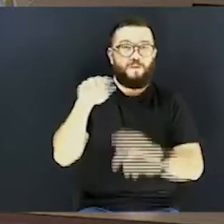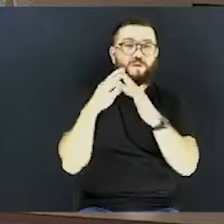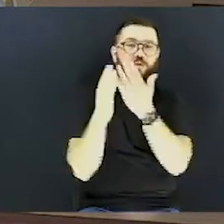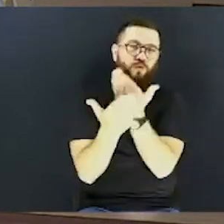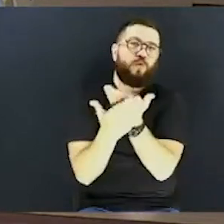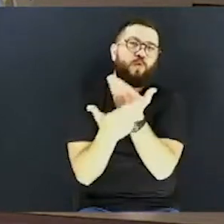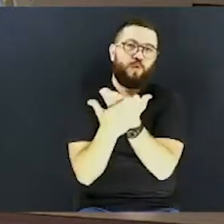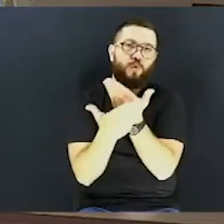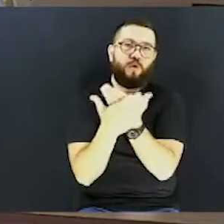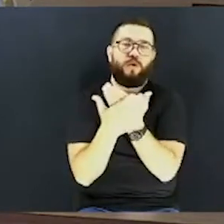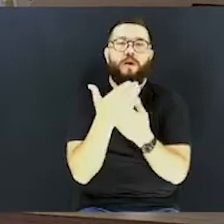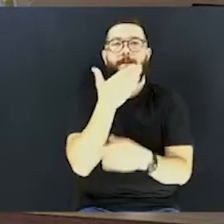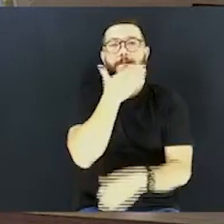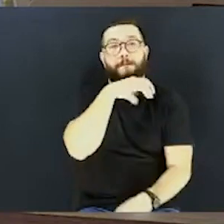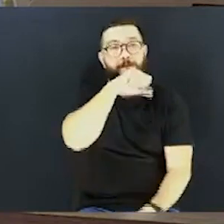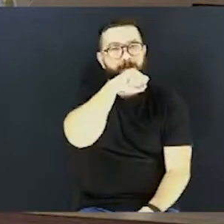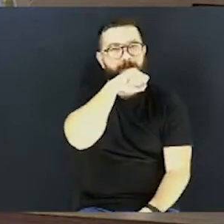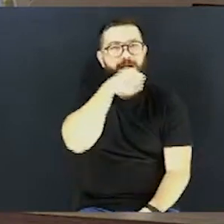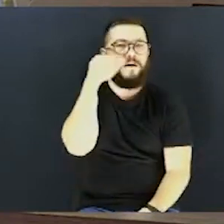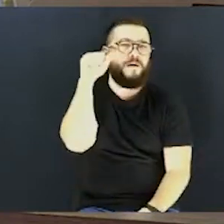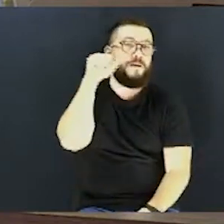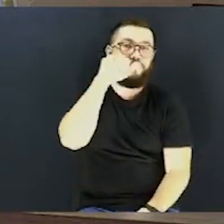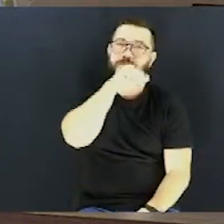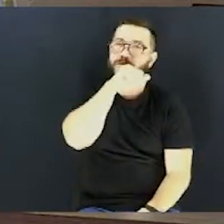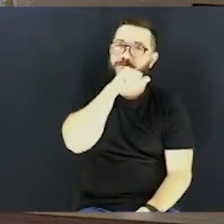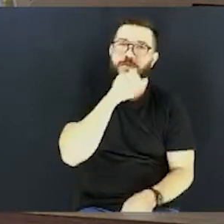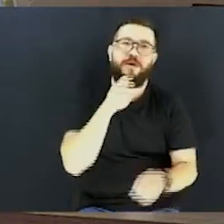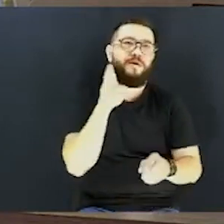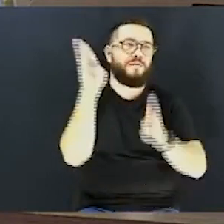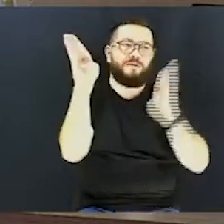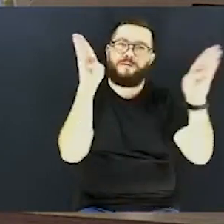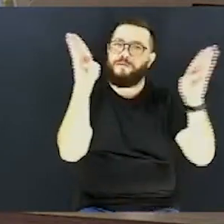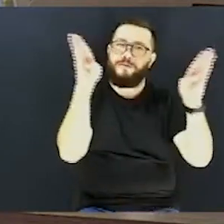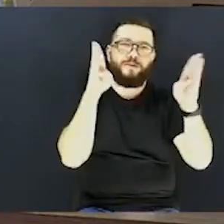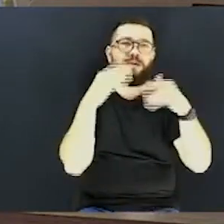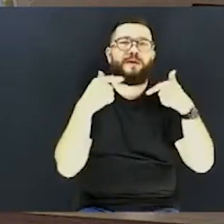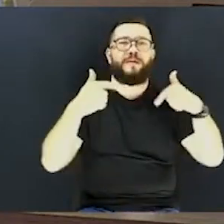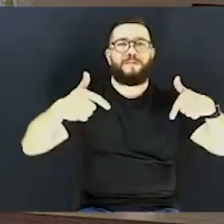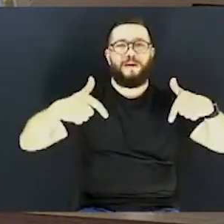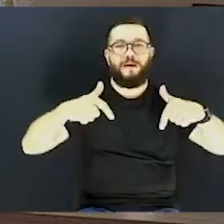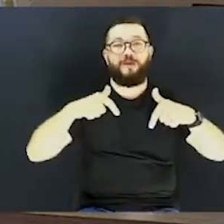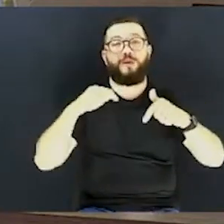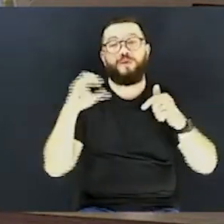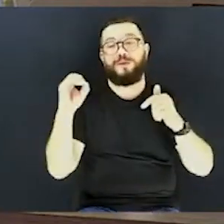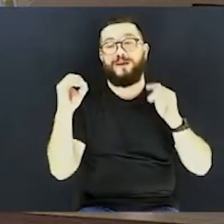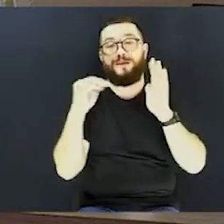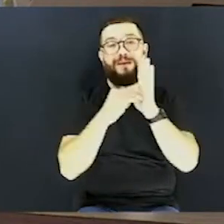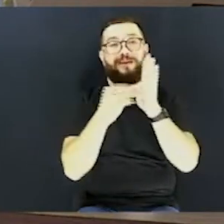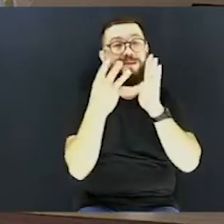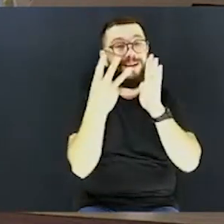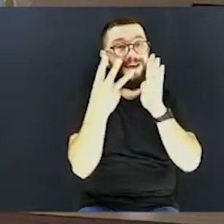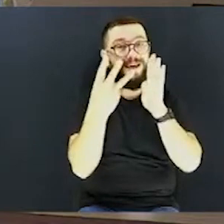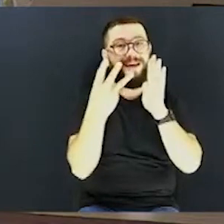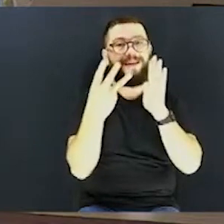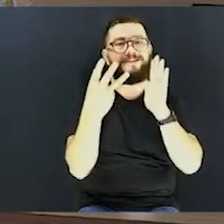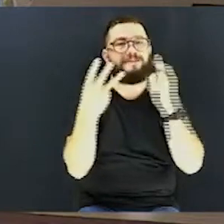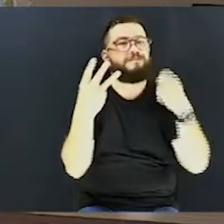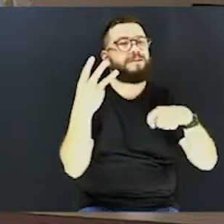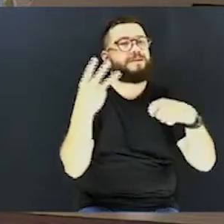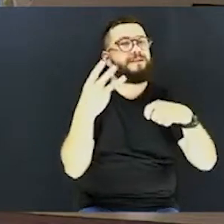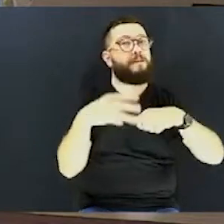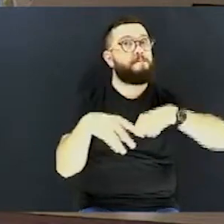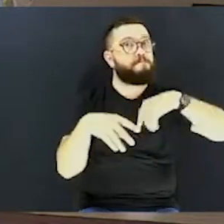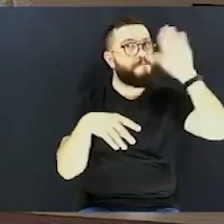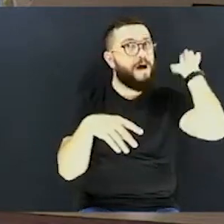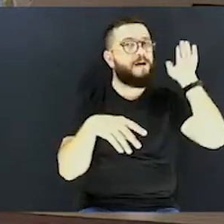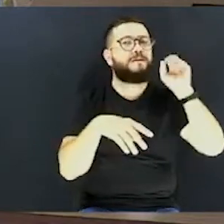que a mãe possam sair trabalhar. Então, essa oferta de vaga de 0 a 3, o aumento na oferta de vaga de 0 a 3, é